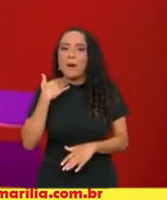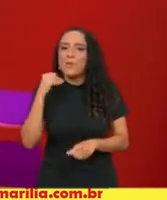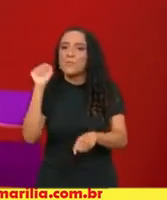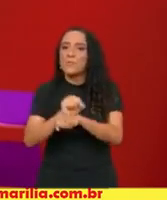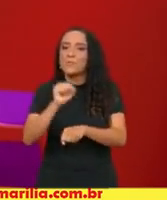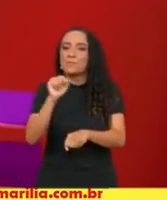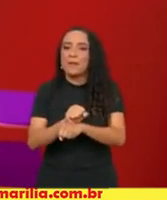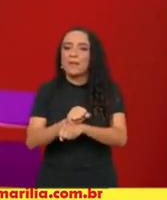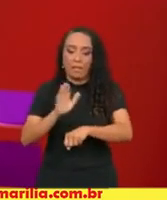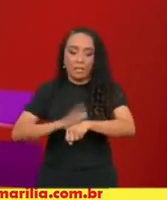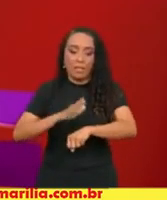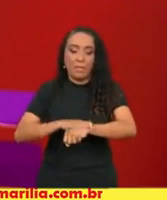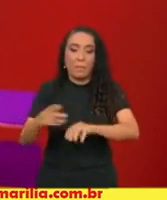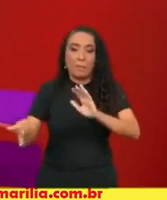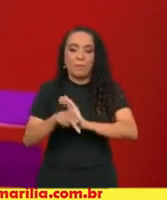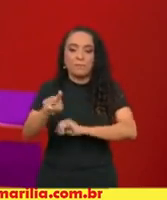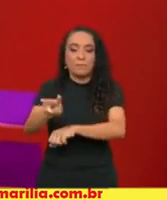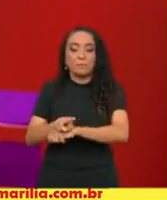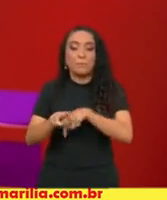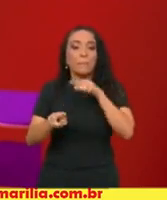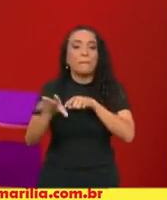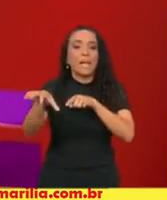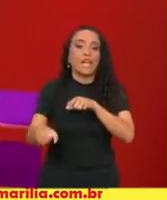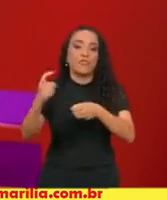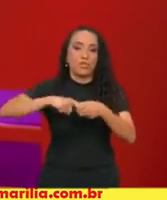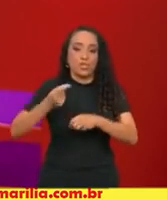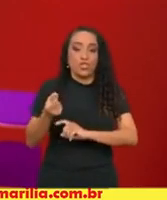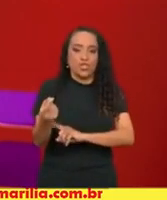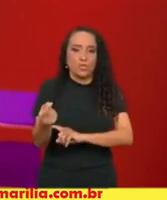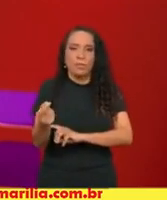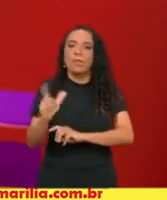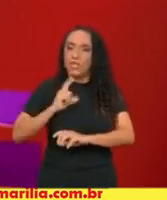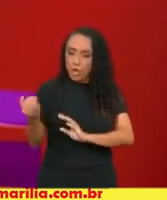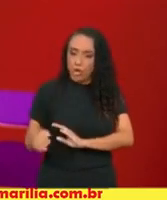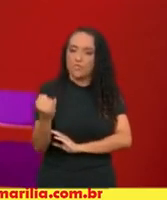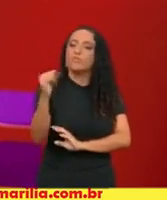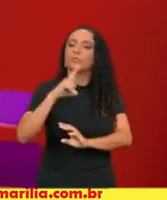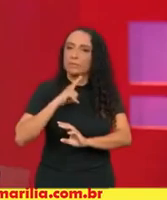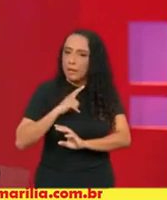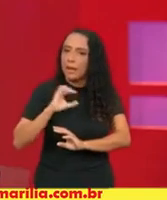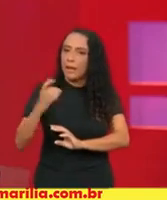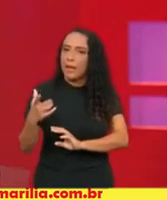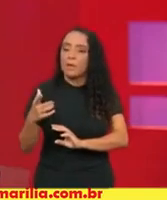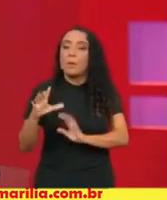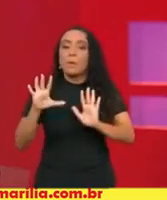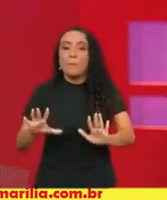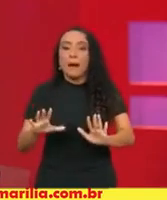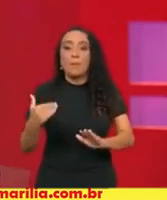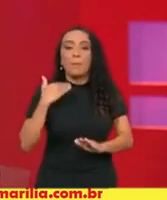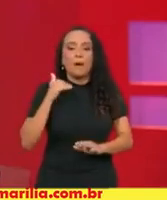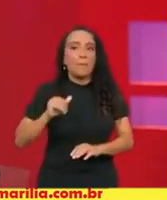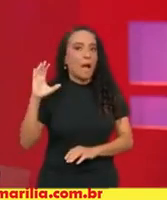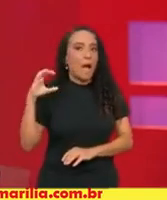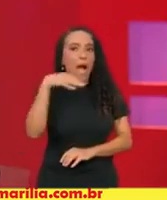crédito hipotecário para reaver aquilo que emprestou. Claro que tem juros, né? A lógica do capital financeiro é sempre mais rápido, né? Então, quer